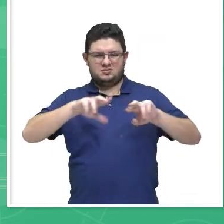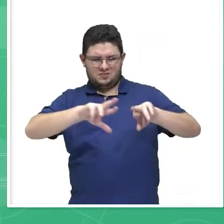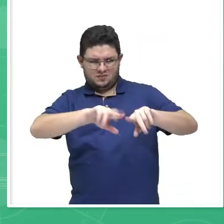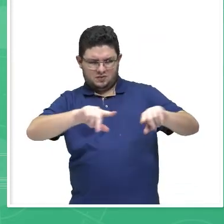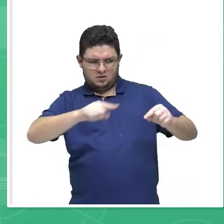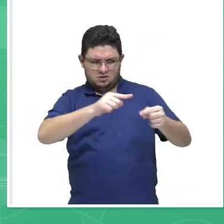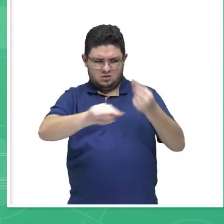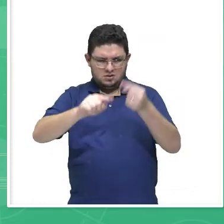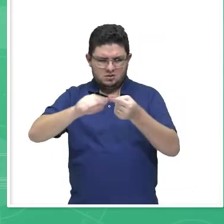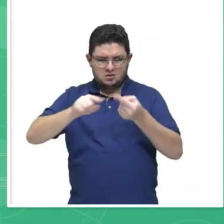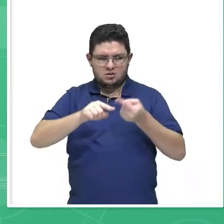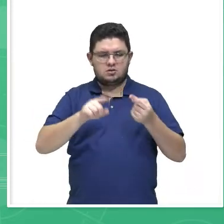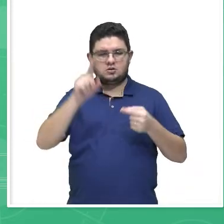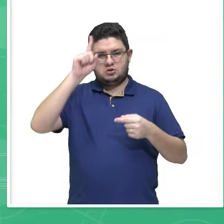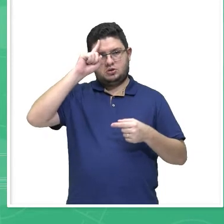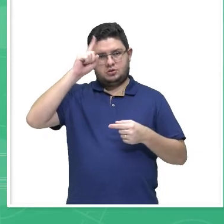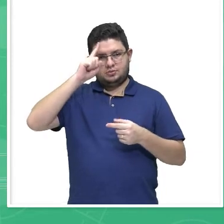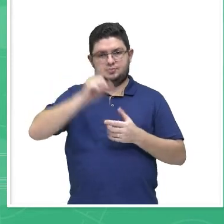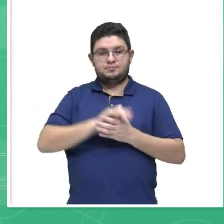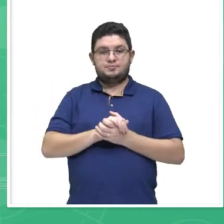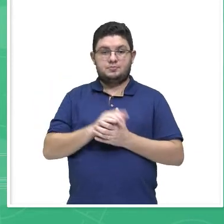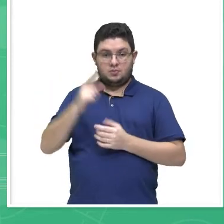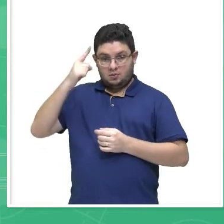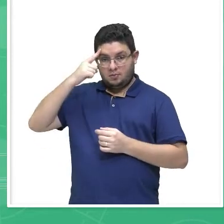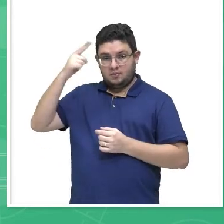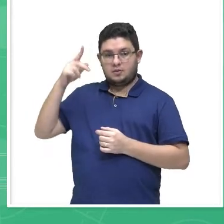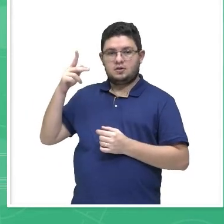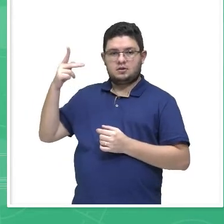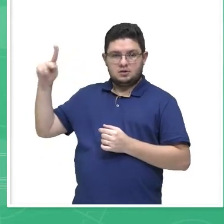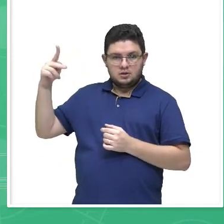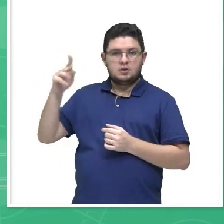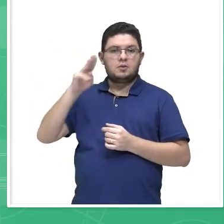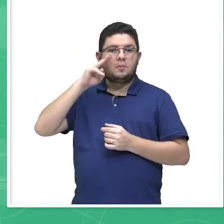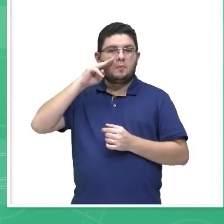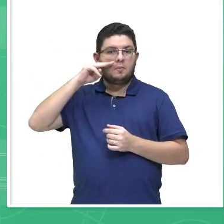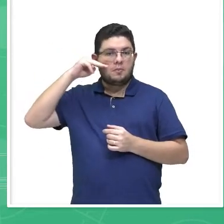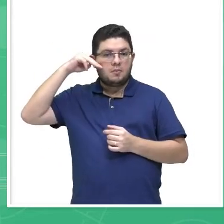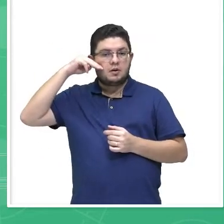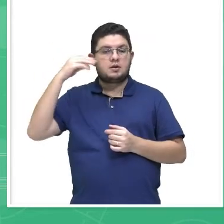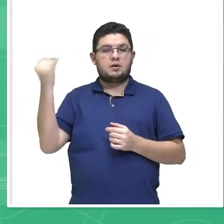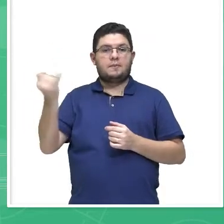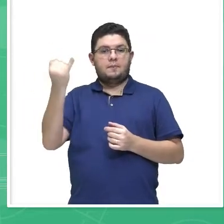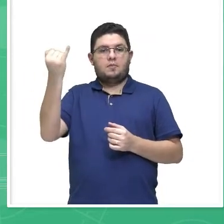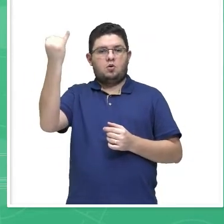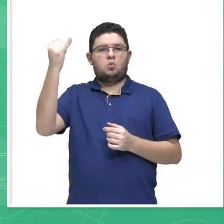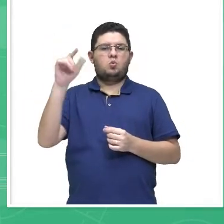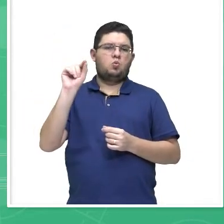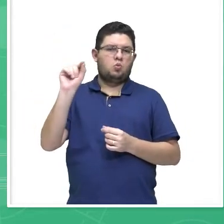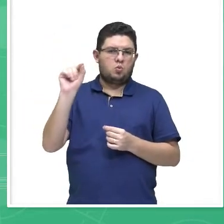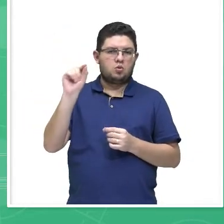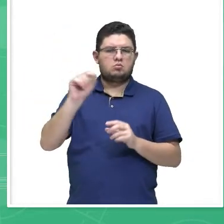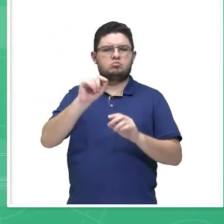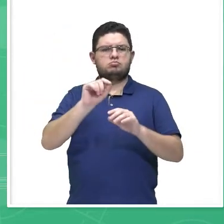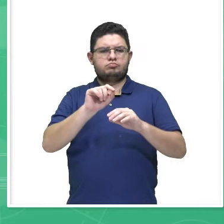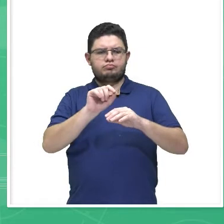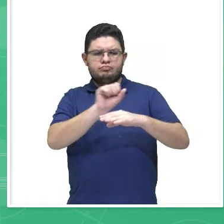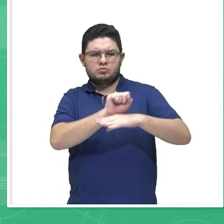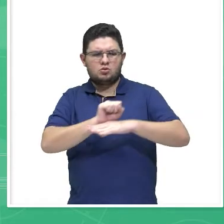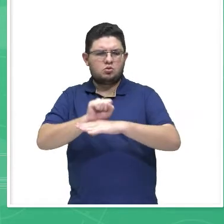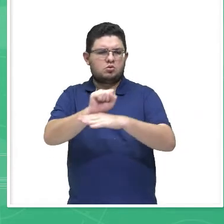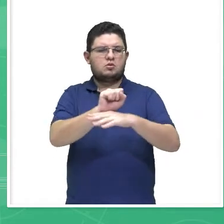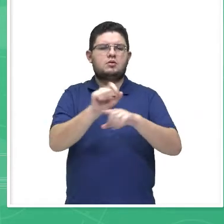cotidiano. O pensamento de Marx foi muito importante não só para a sociologia, mas